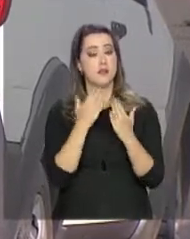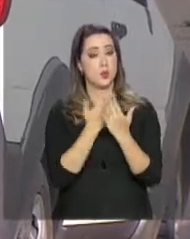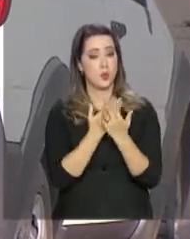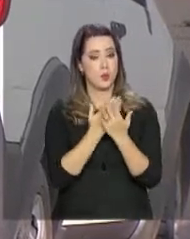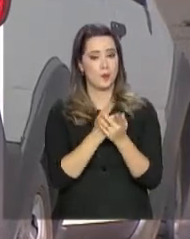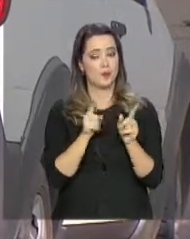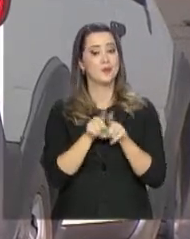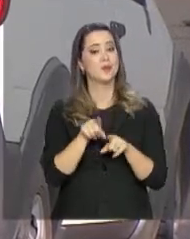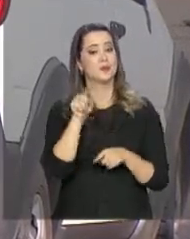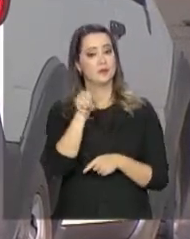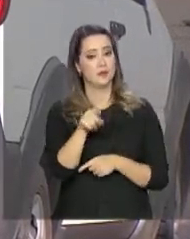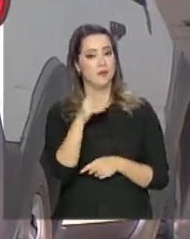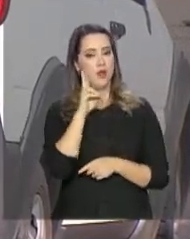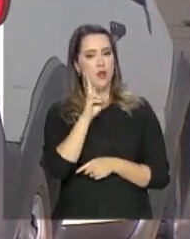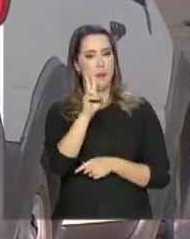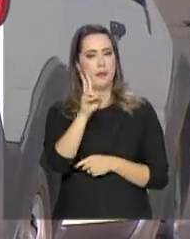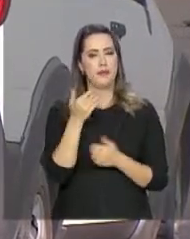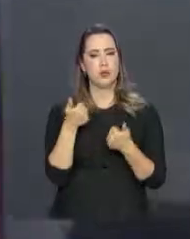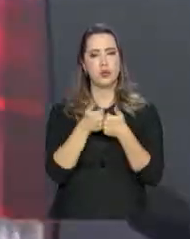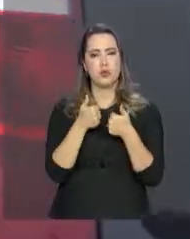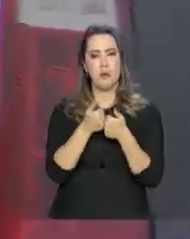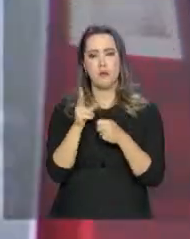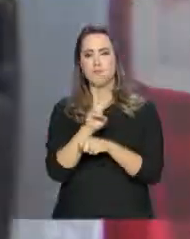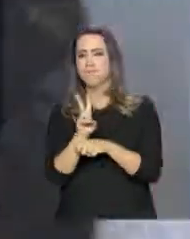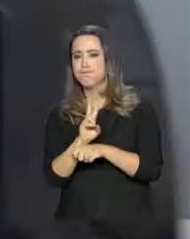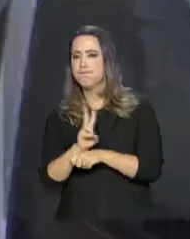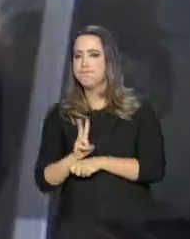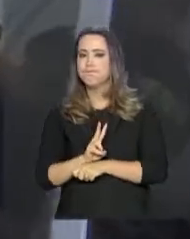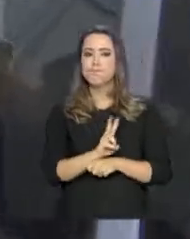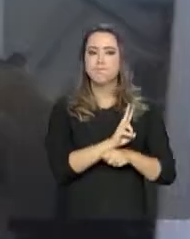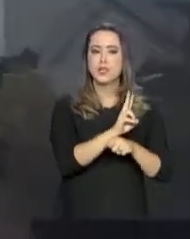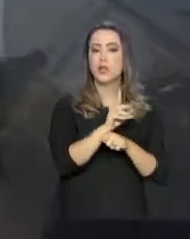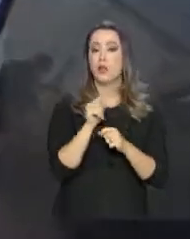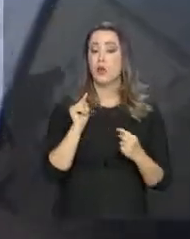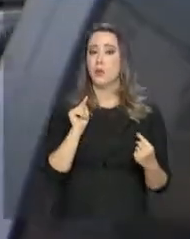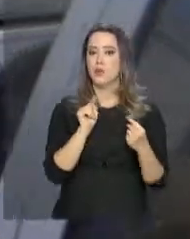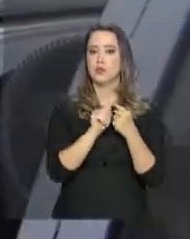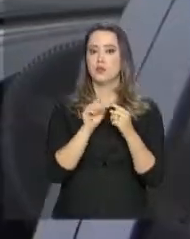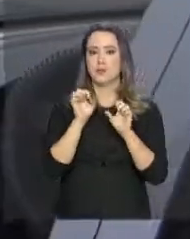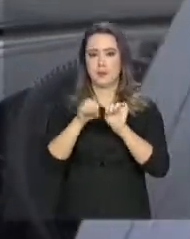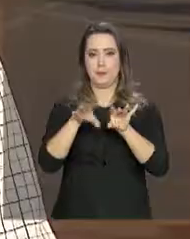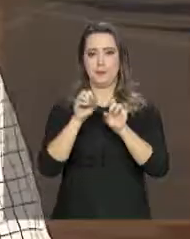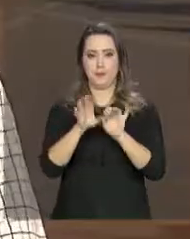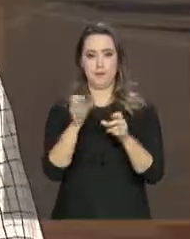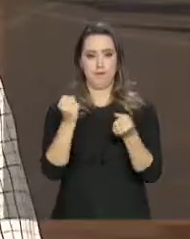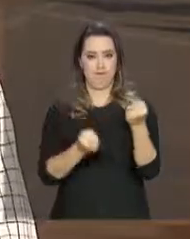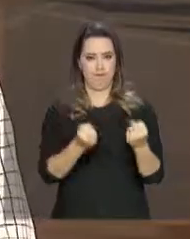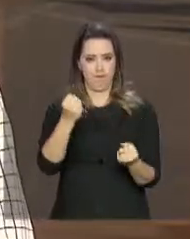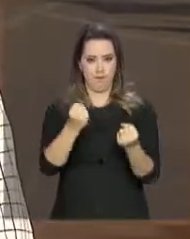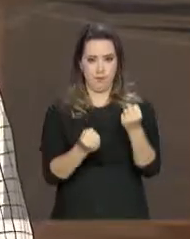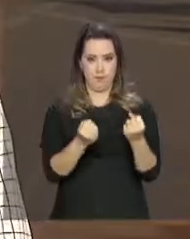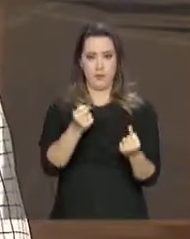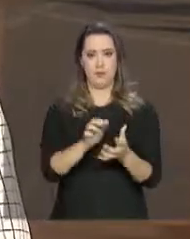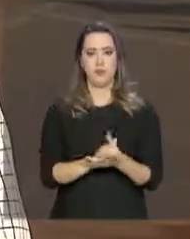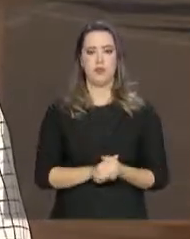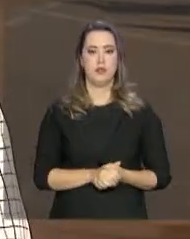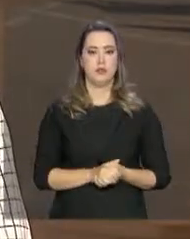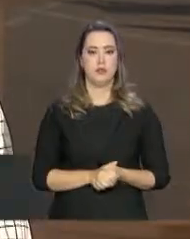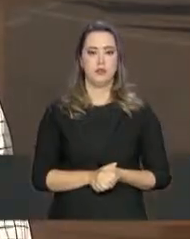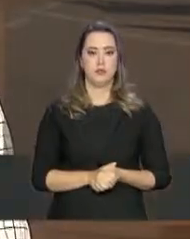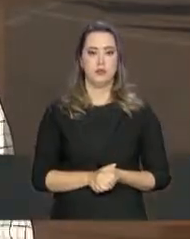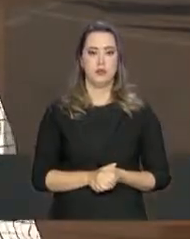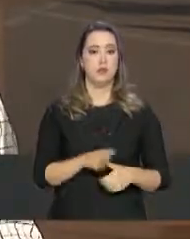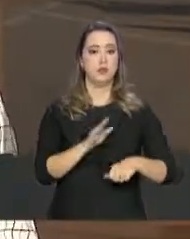a fiscalização nas estradas brasileiras, a ação também foca na educação no trânsito. Durante a operação, a Polícia